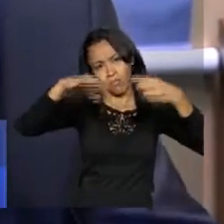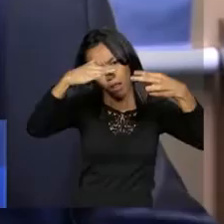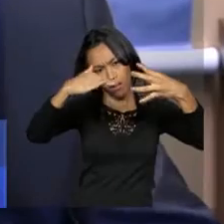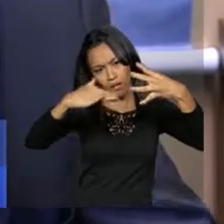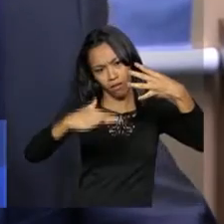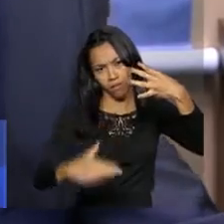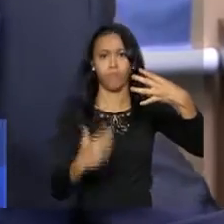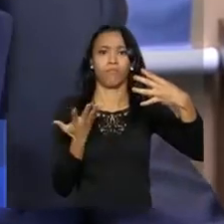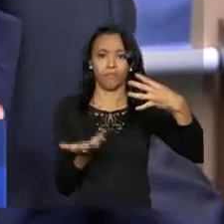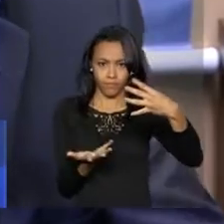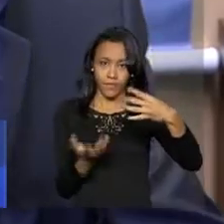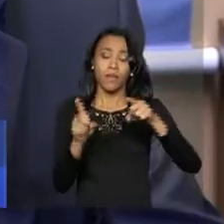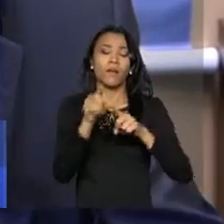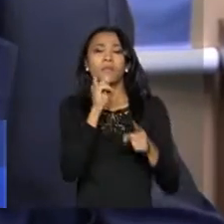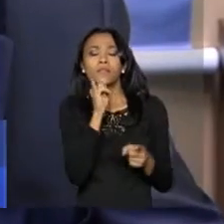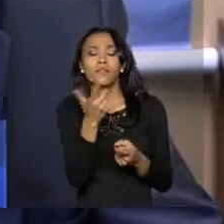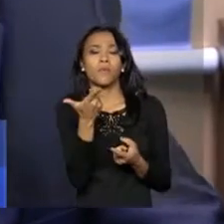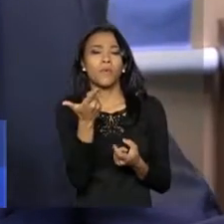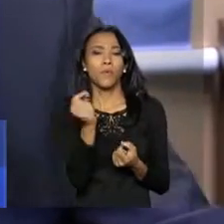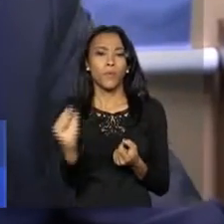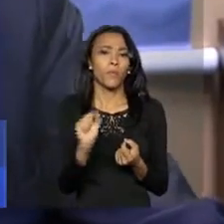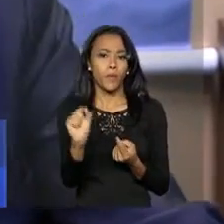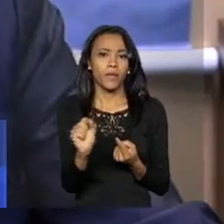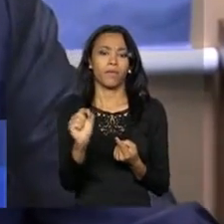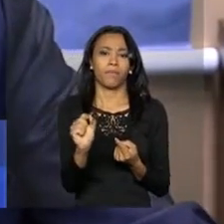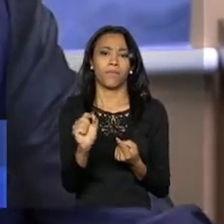Delcídio Amaral, se fez aquela oitiva, né,